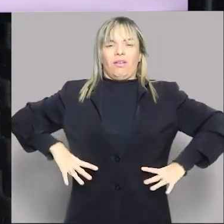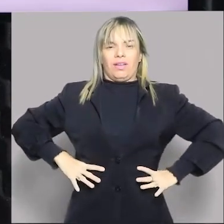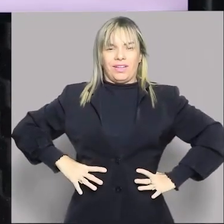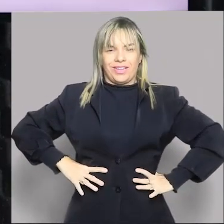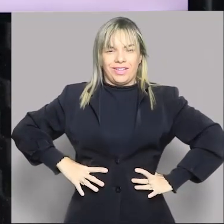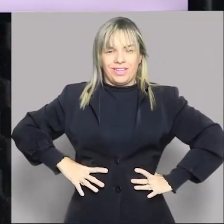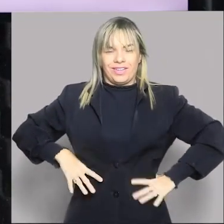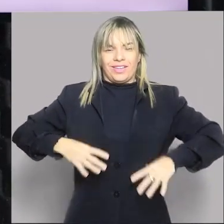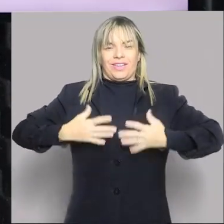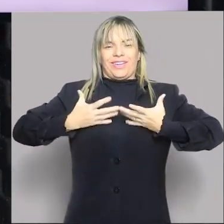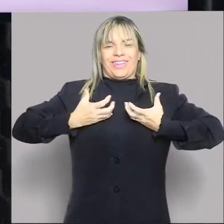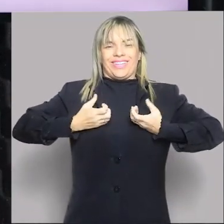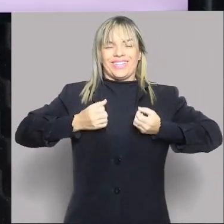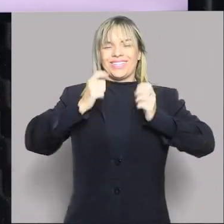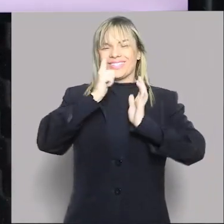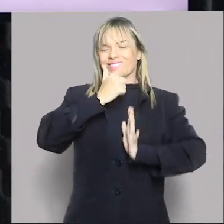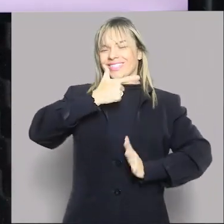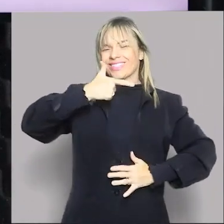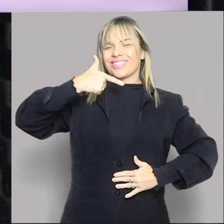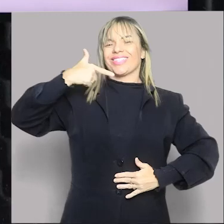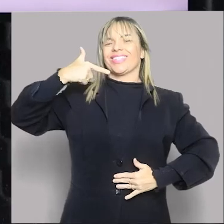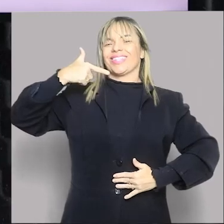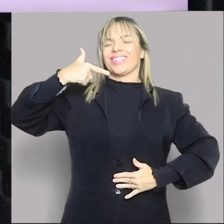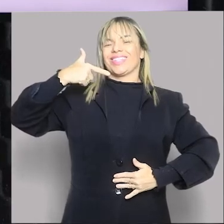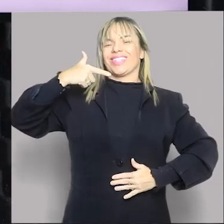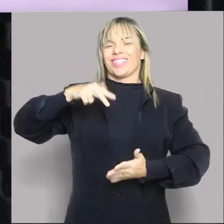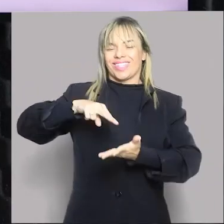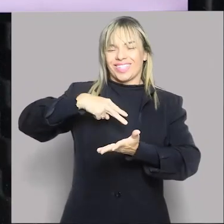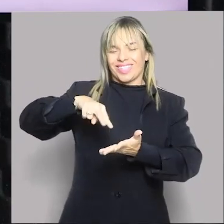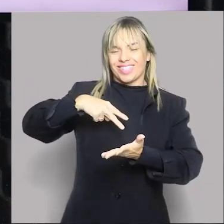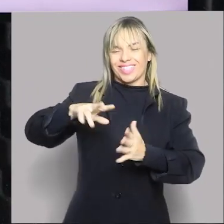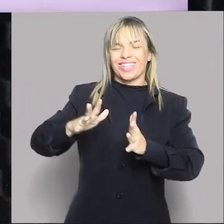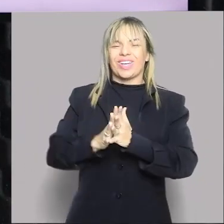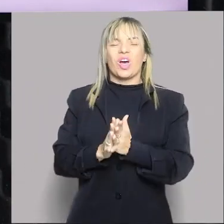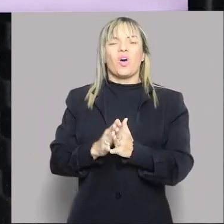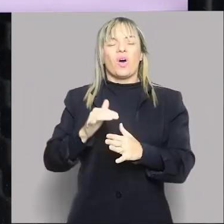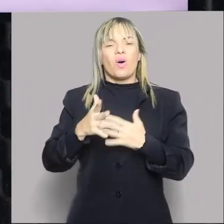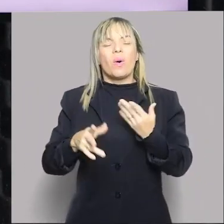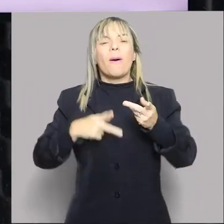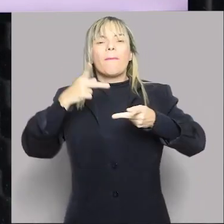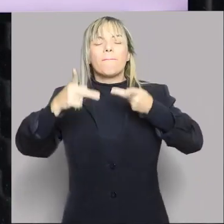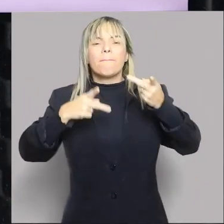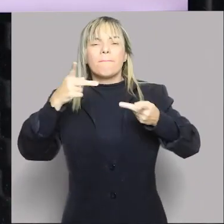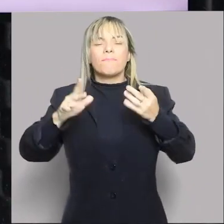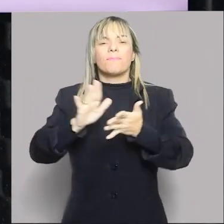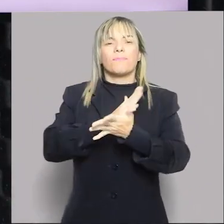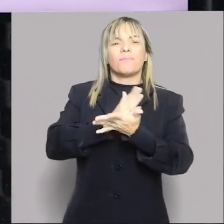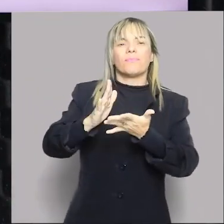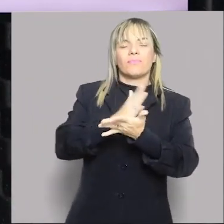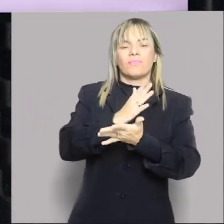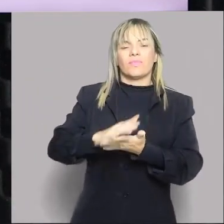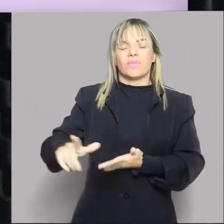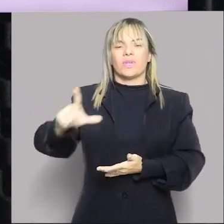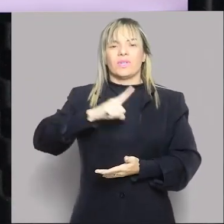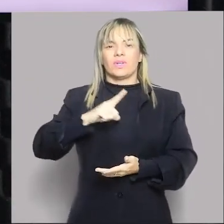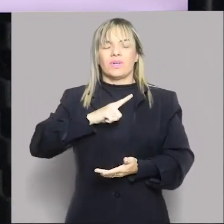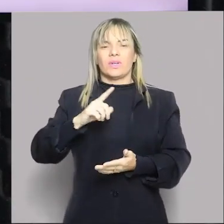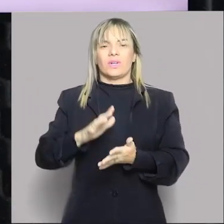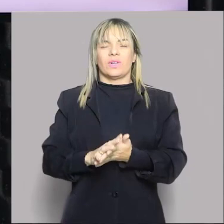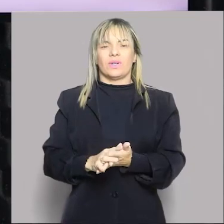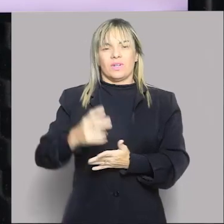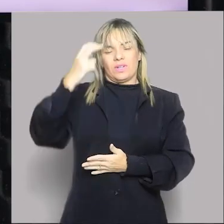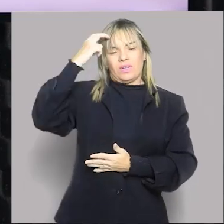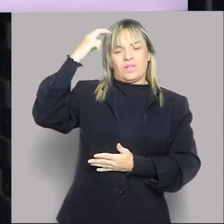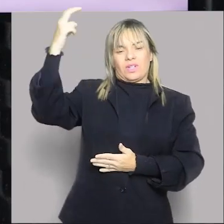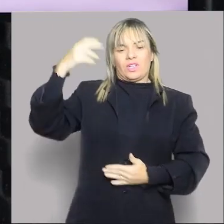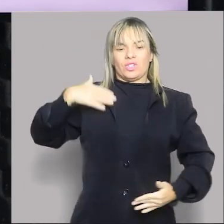morta de cansado e com um sorriso na boca. Já tem mais essa. Né? Toda vez que eu falo isso, as pessoas... E tem alguns de vocês que têm o que a gente chama de inteligência do corpo. A